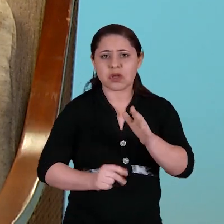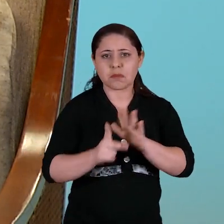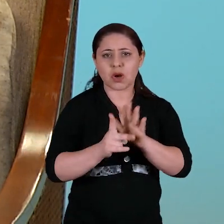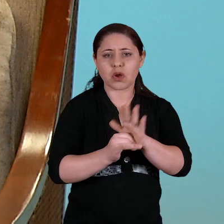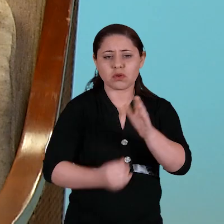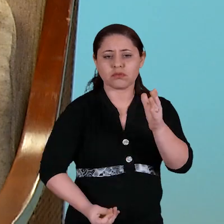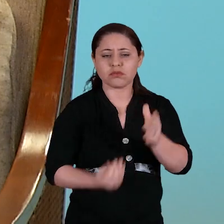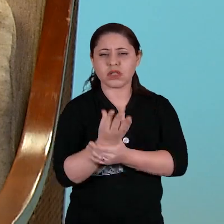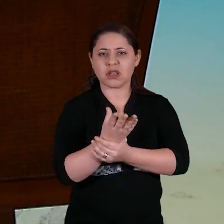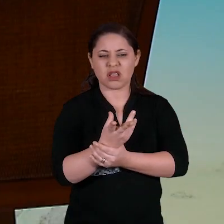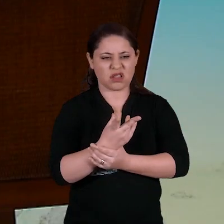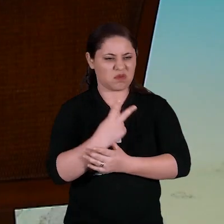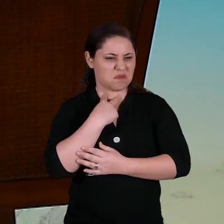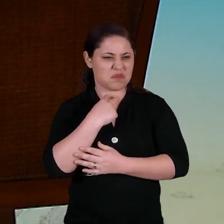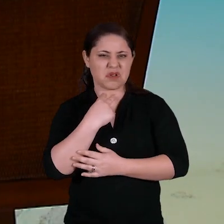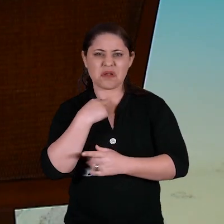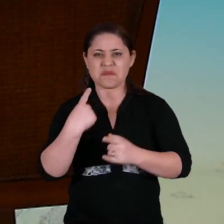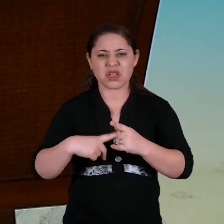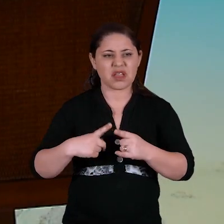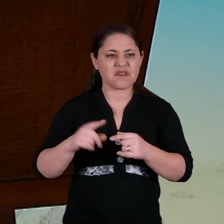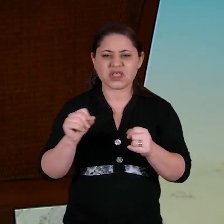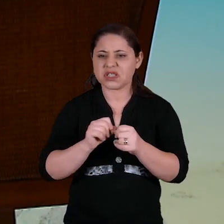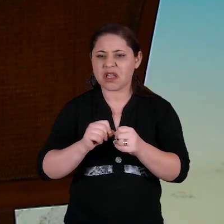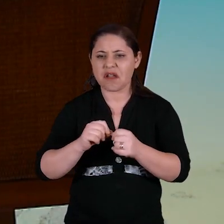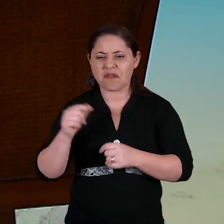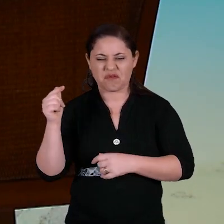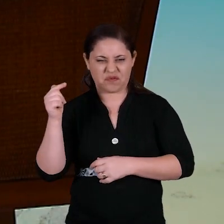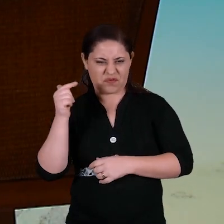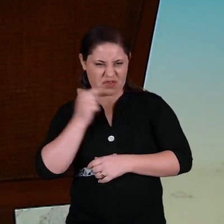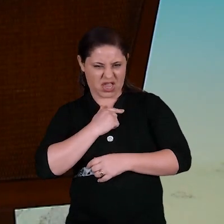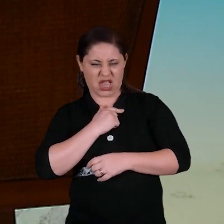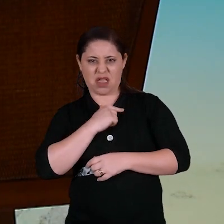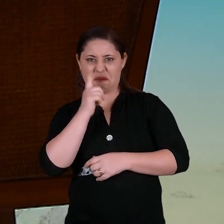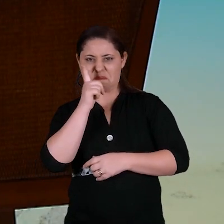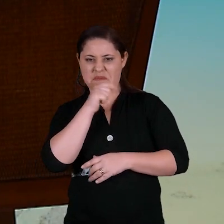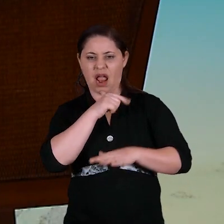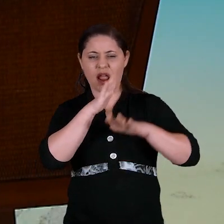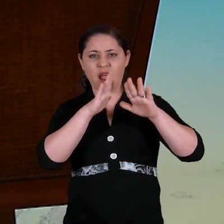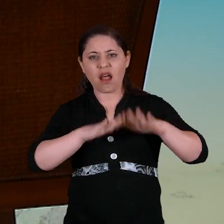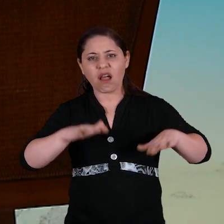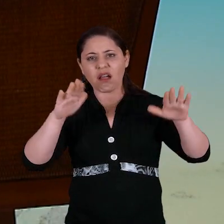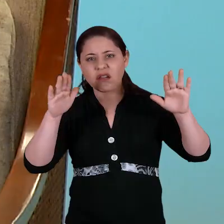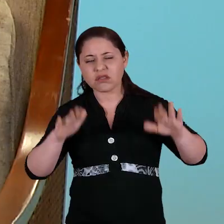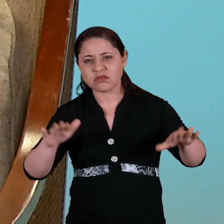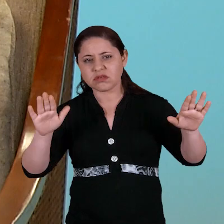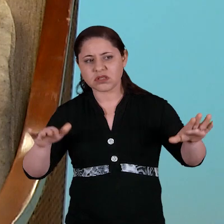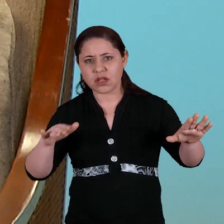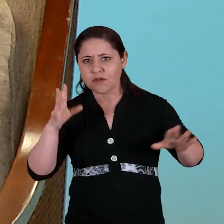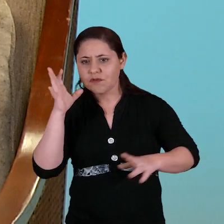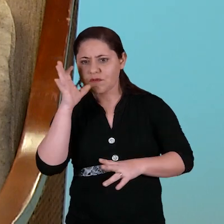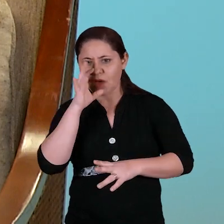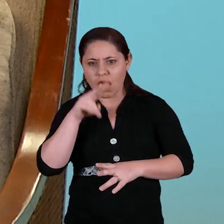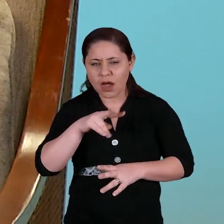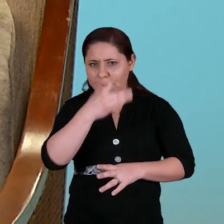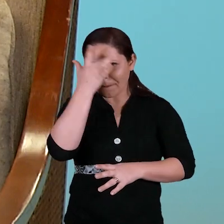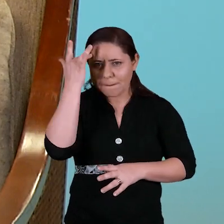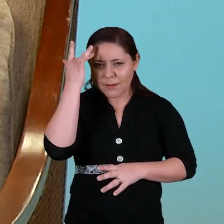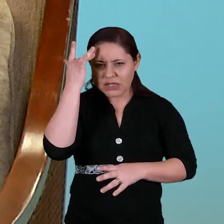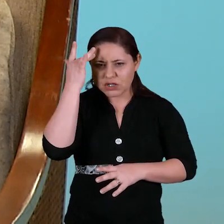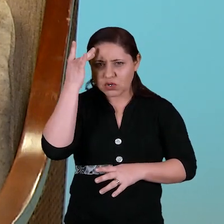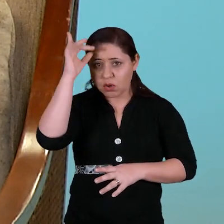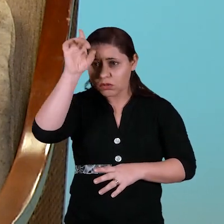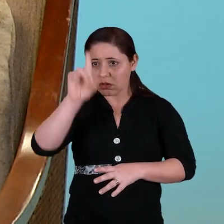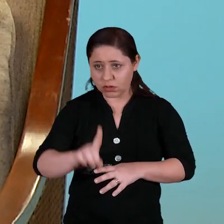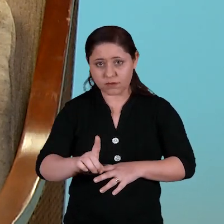com esse projeto porque aquilo tirava a beleza da praia, que ficava em uma área nobre. E assim, a gente vê sempre a indignação de pessoas